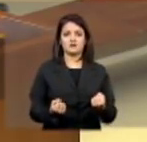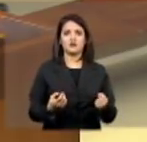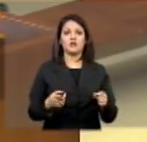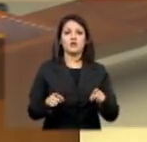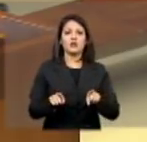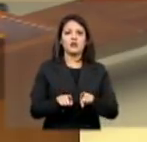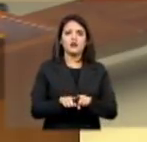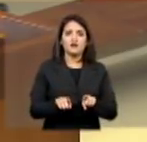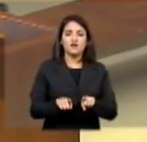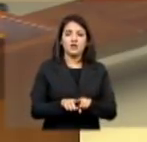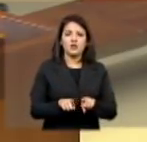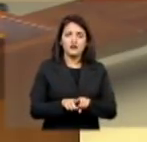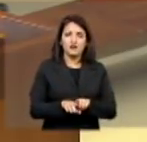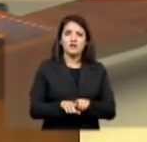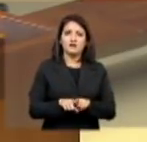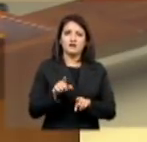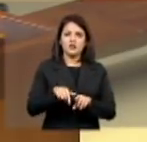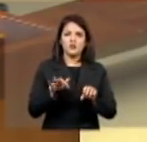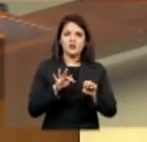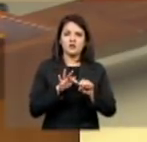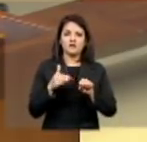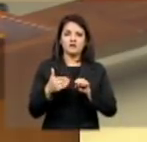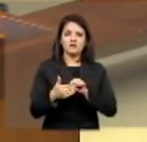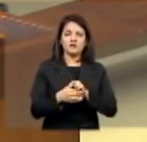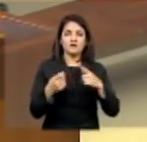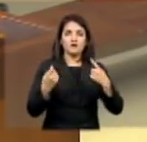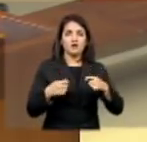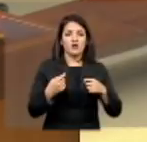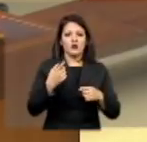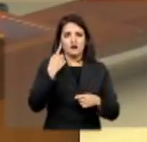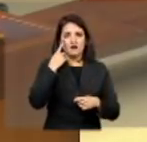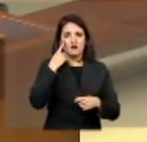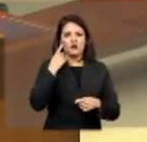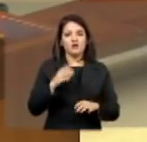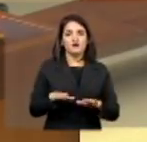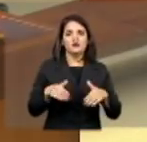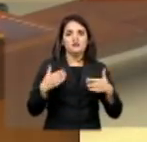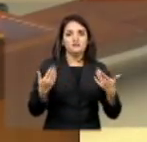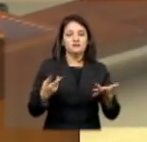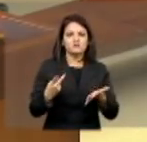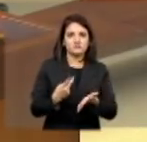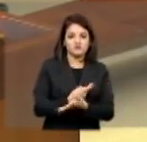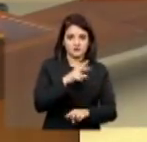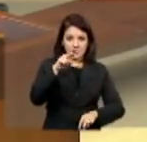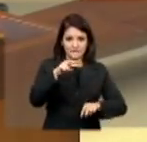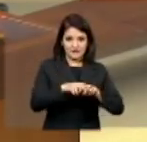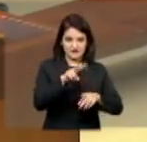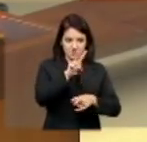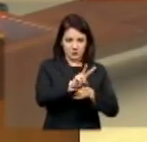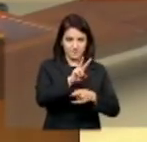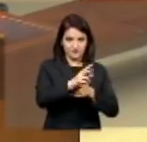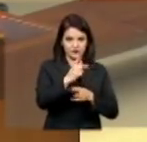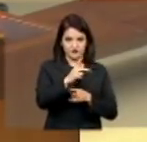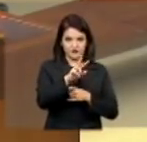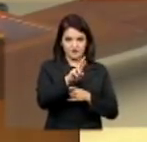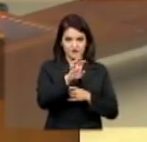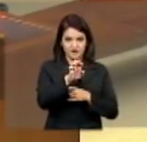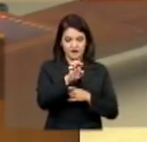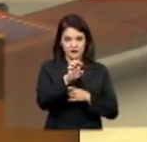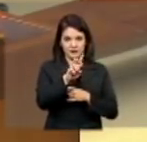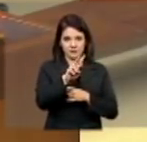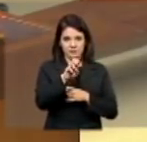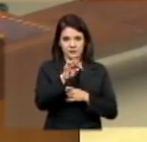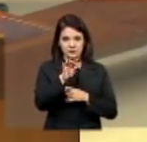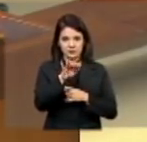desta granja corte no sentido de que em casos de prisão preventiva muito mais graves quando a sentença não